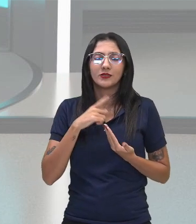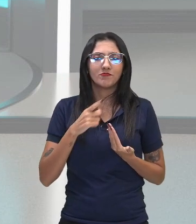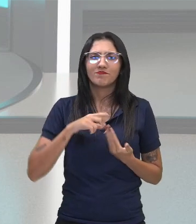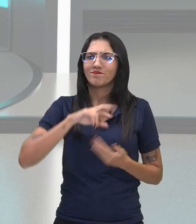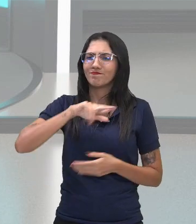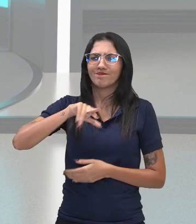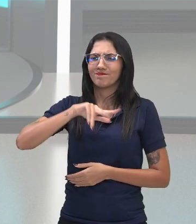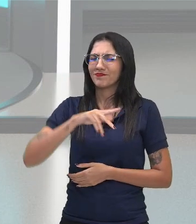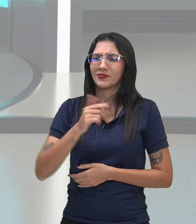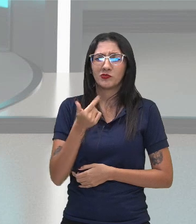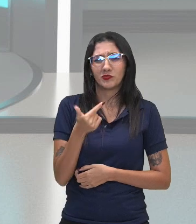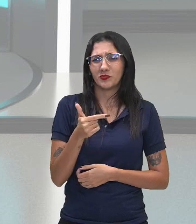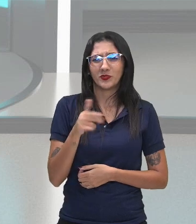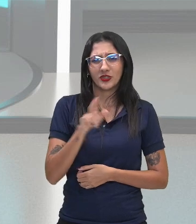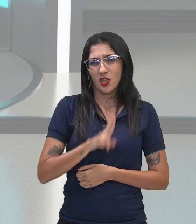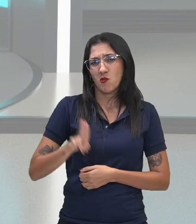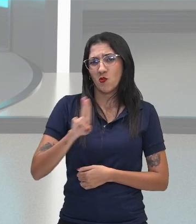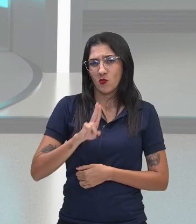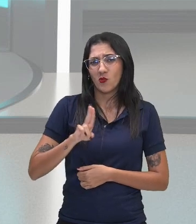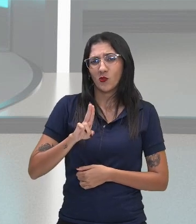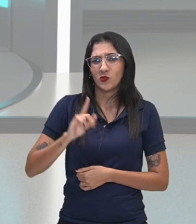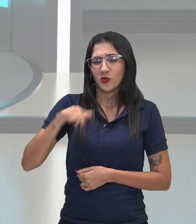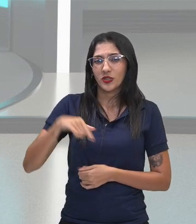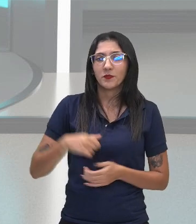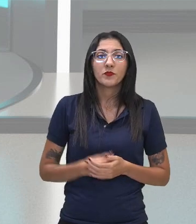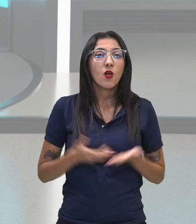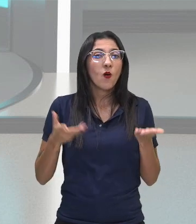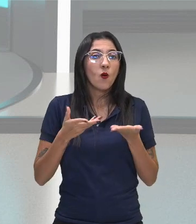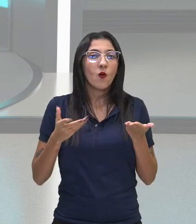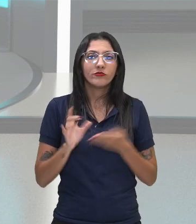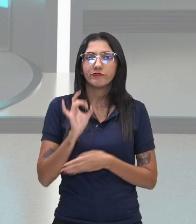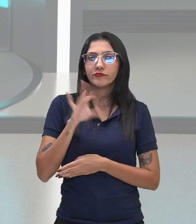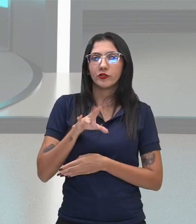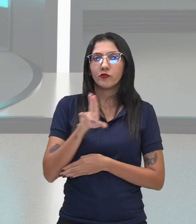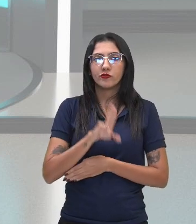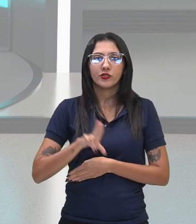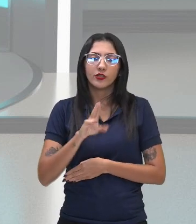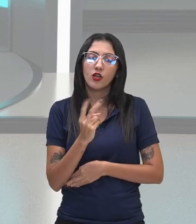tá, pessoal? Não se usa mais. Atualmente, é mais comum